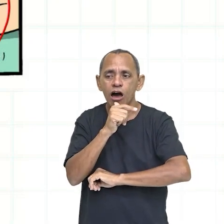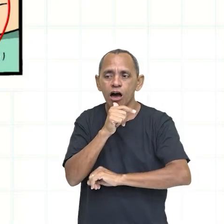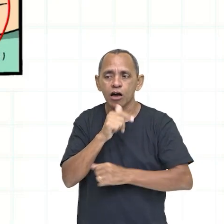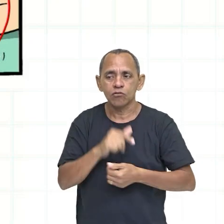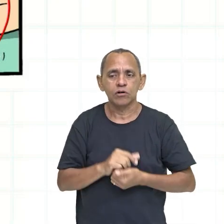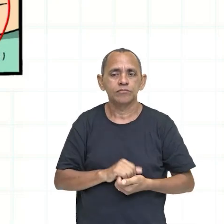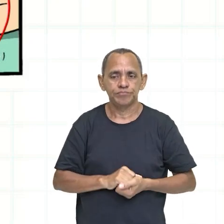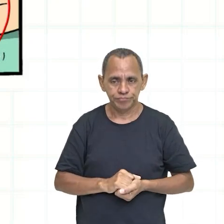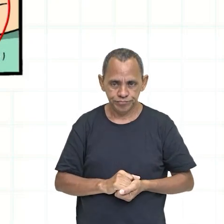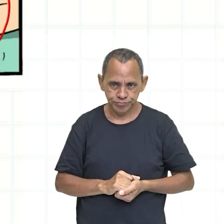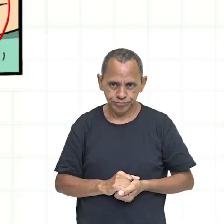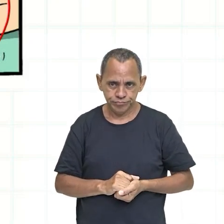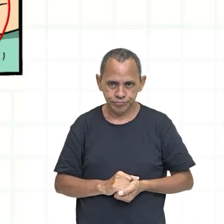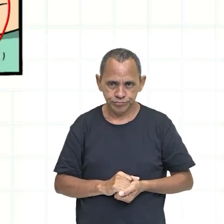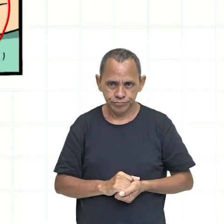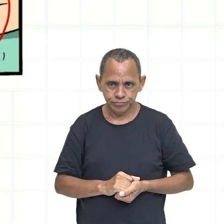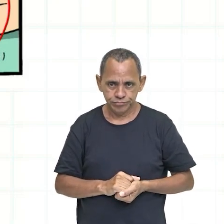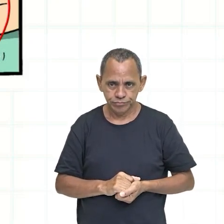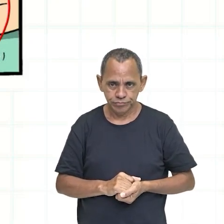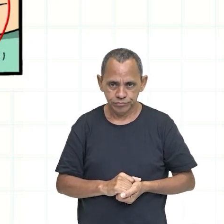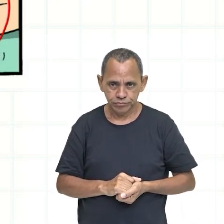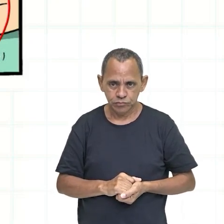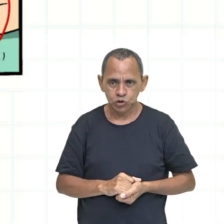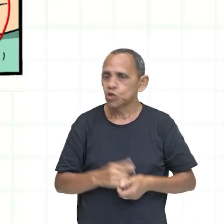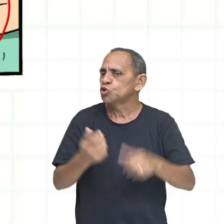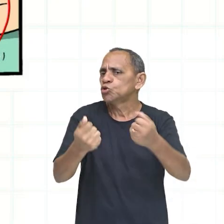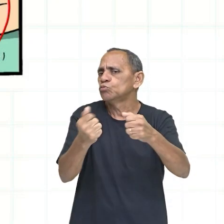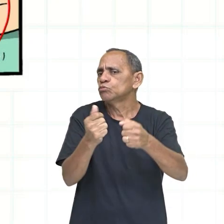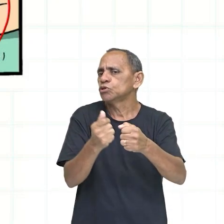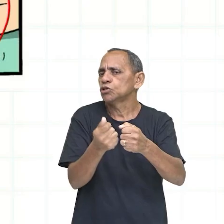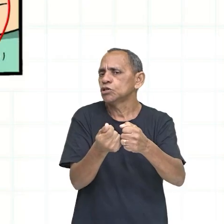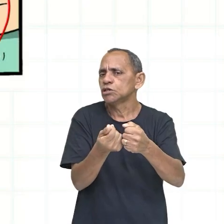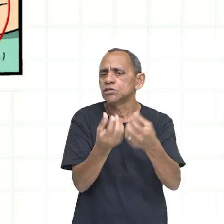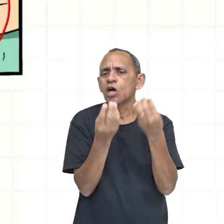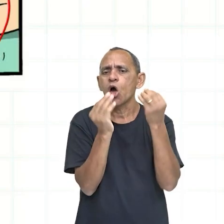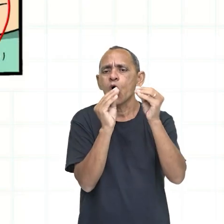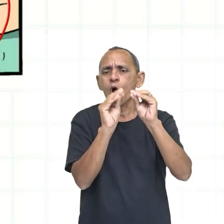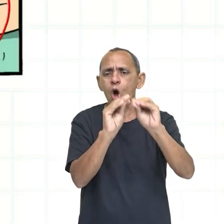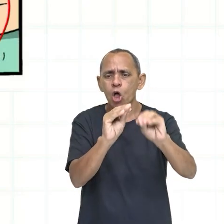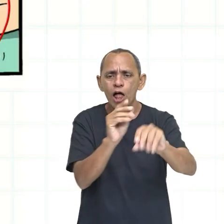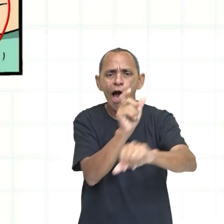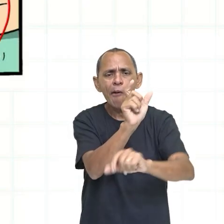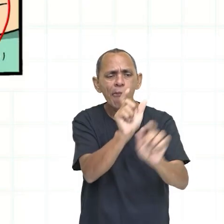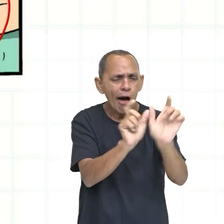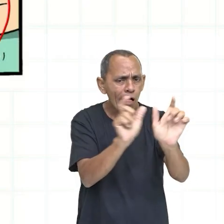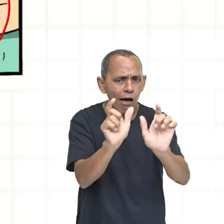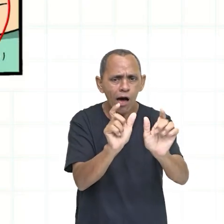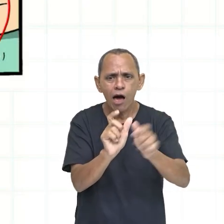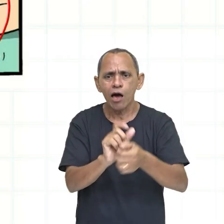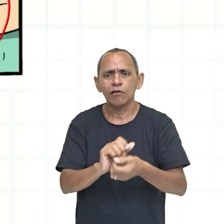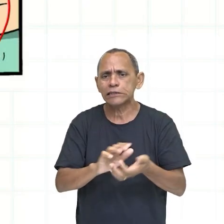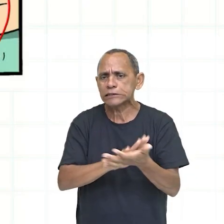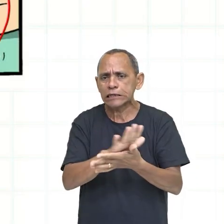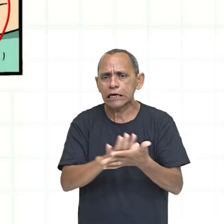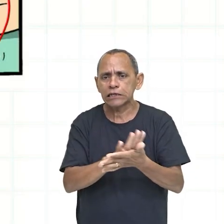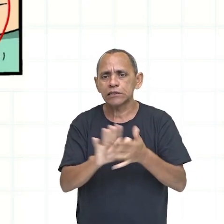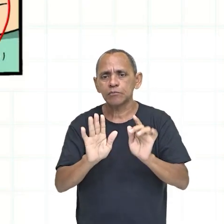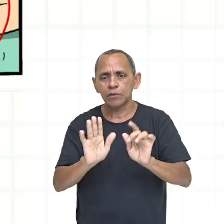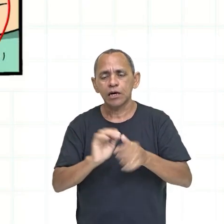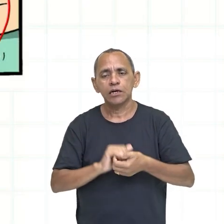ela precisa. Então não precisou colocar nenhuma palavra, né, com exceção aqui do horário, mas nessa informação, né,